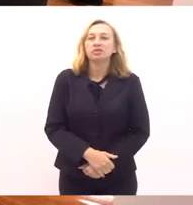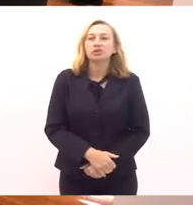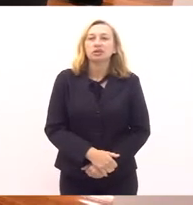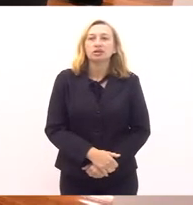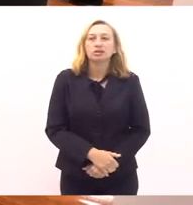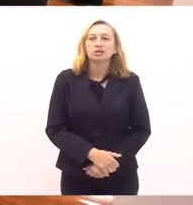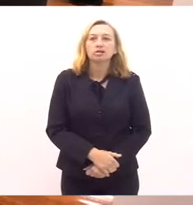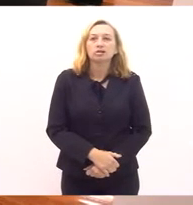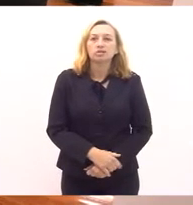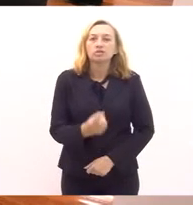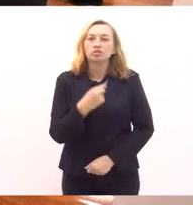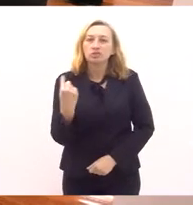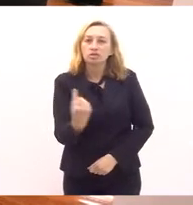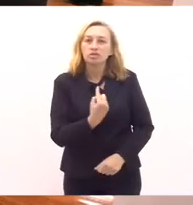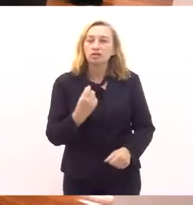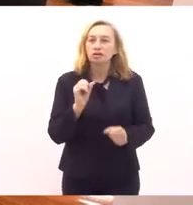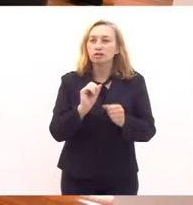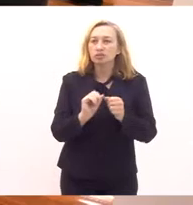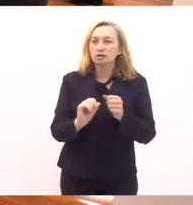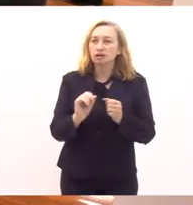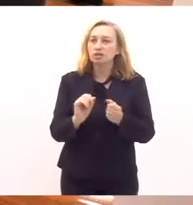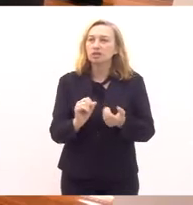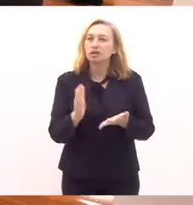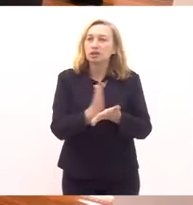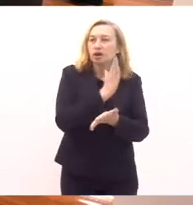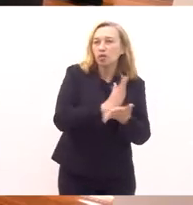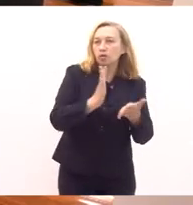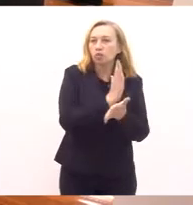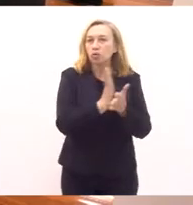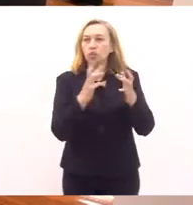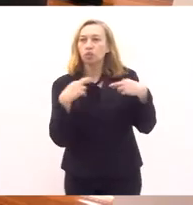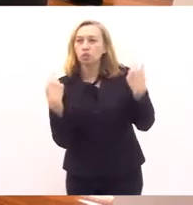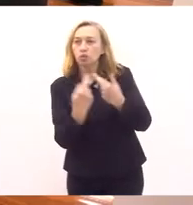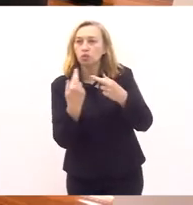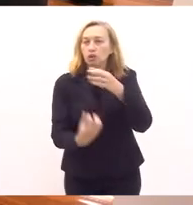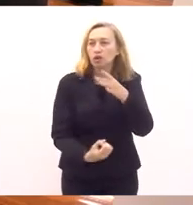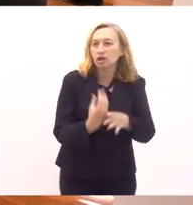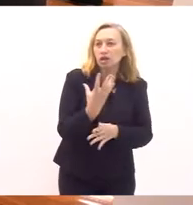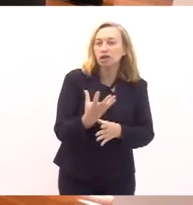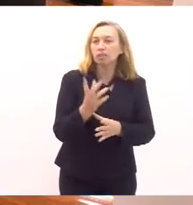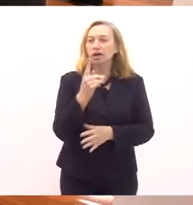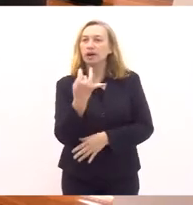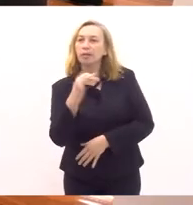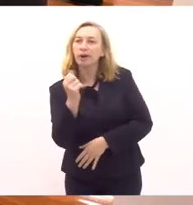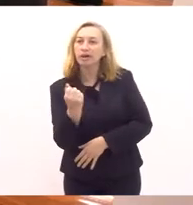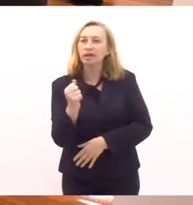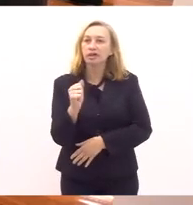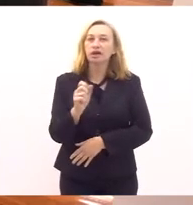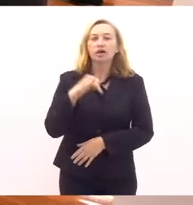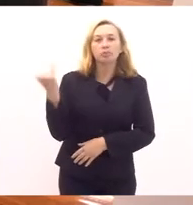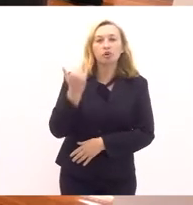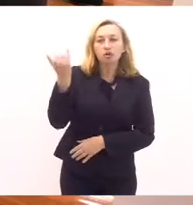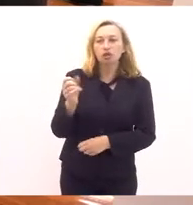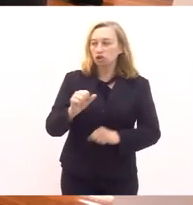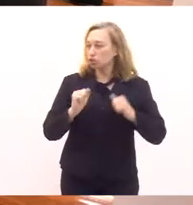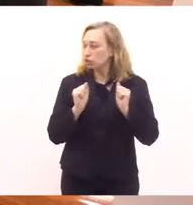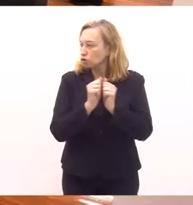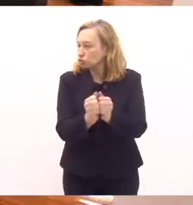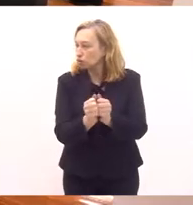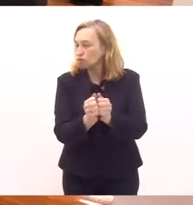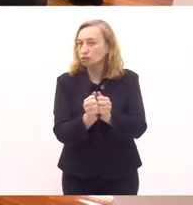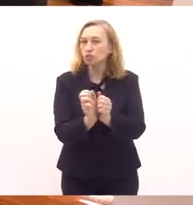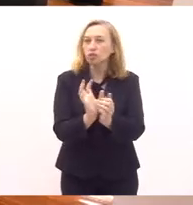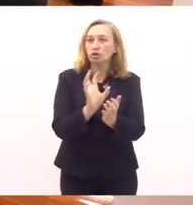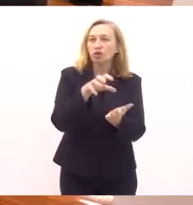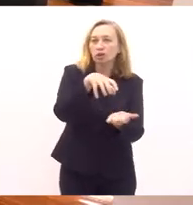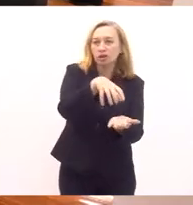Nós fizemos algumas reuniões, construímos uma campanha importante junto com as